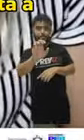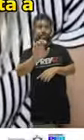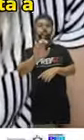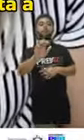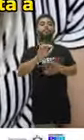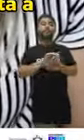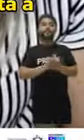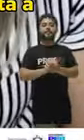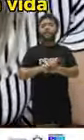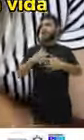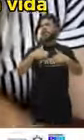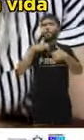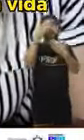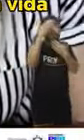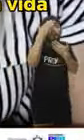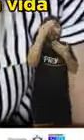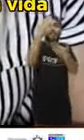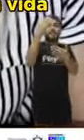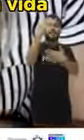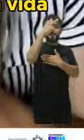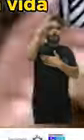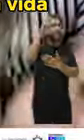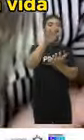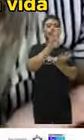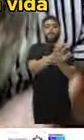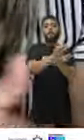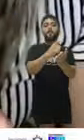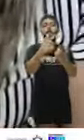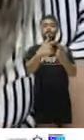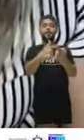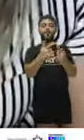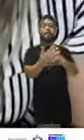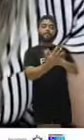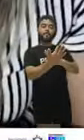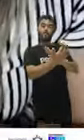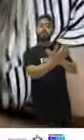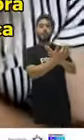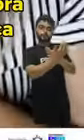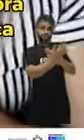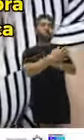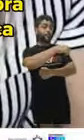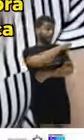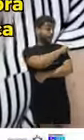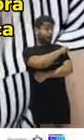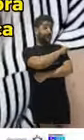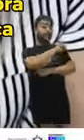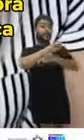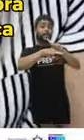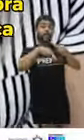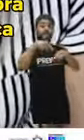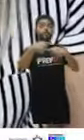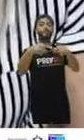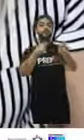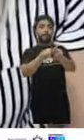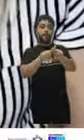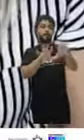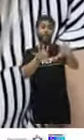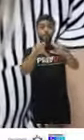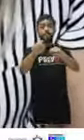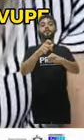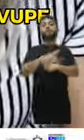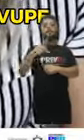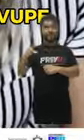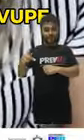grata a esse projeto que contribuiu na minha vida estudantil, né, como estudante do ensino médio, e também contribuiu para a minha vida acadêmica como